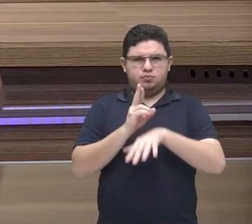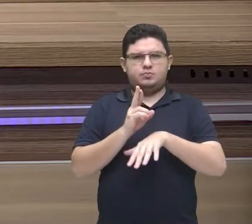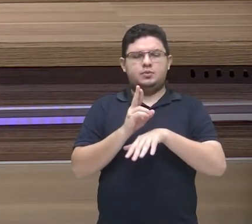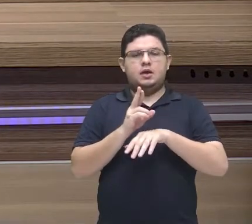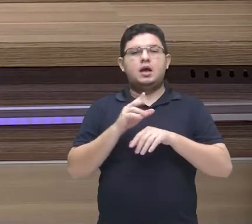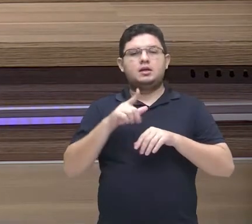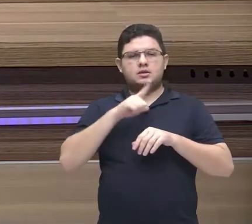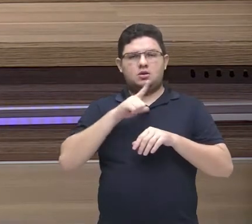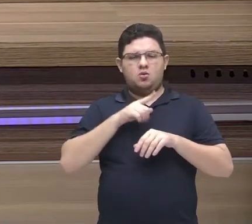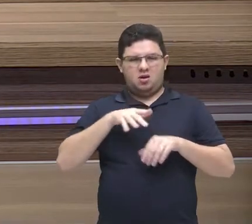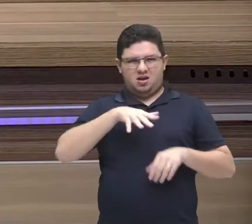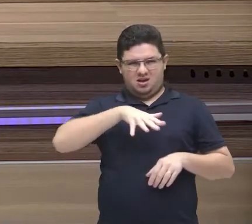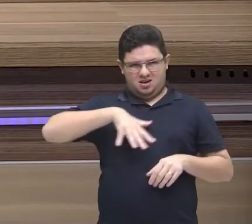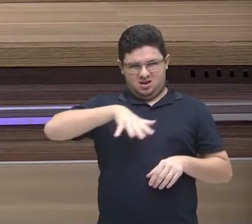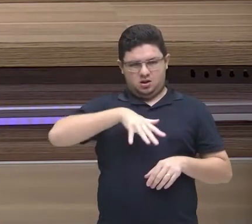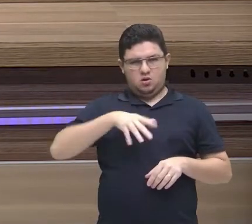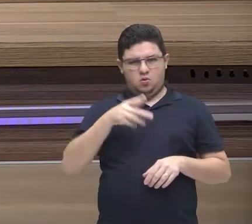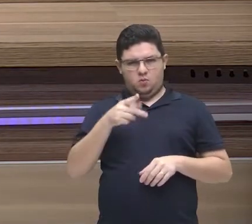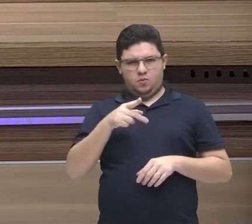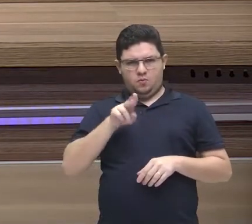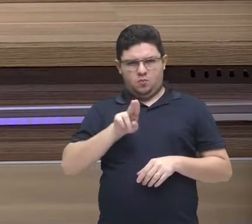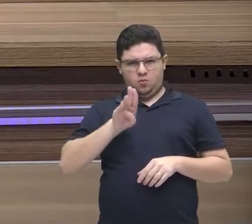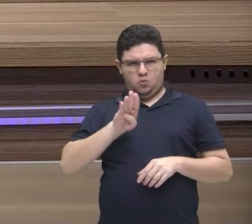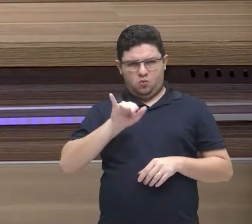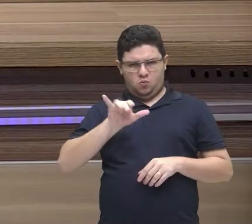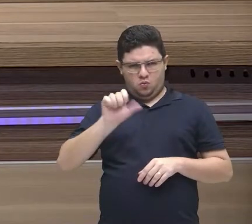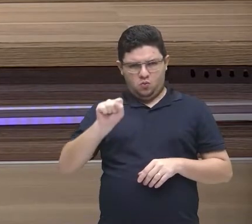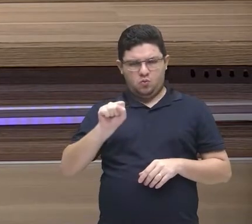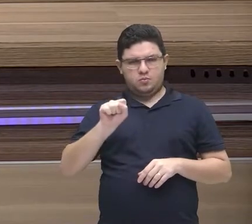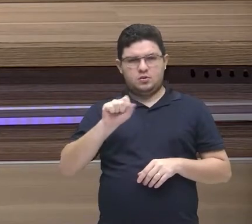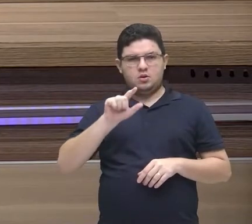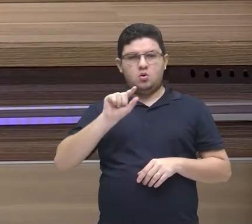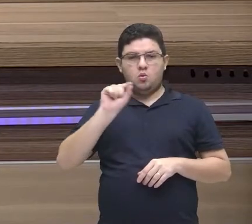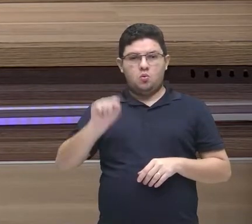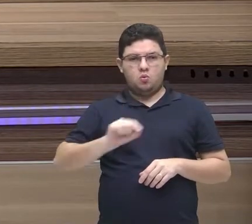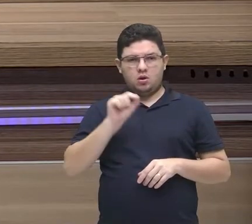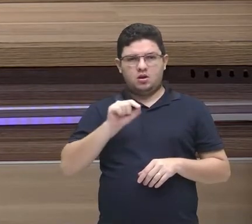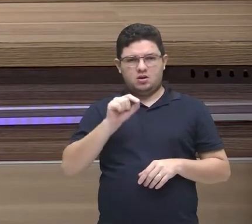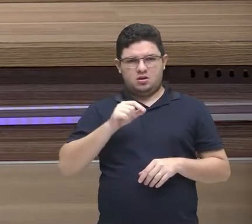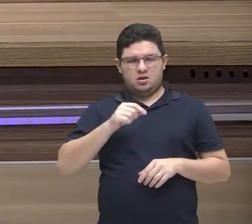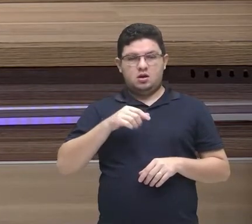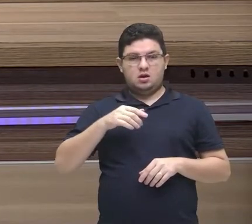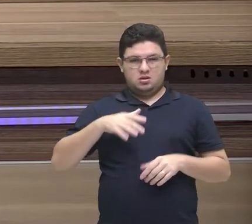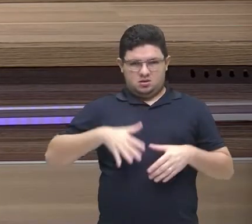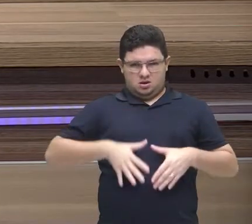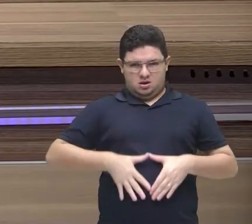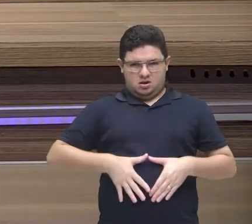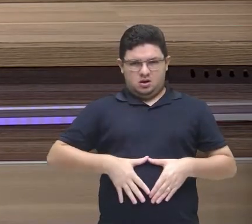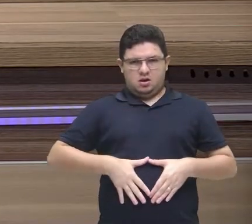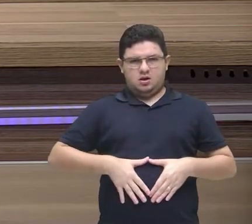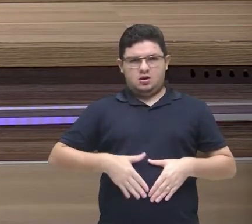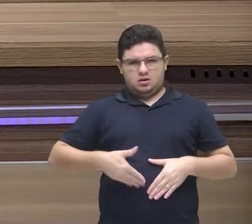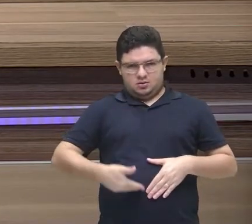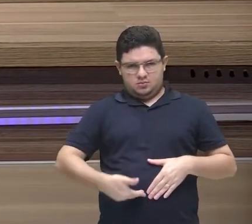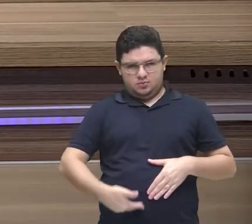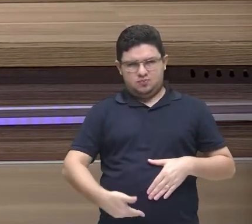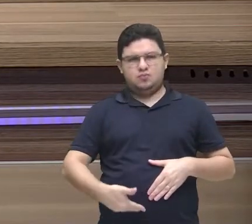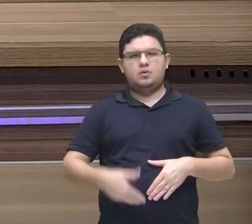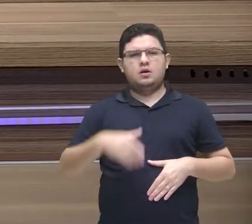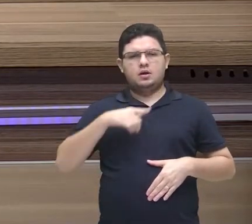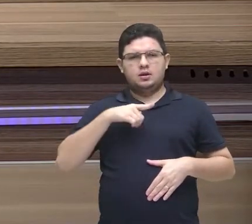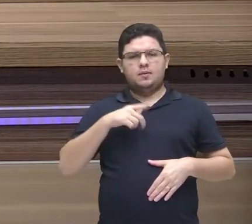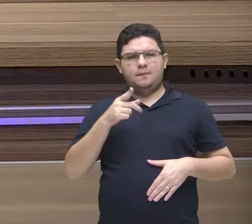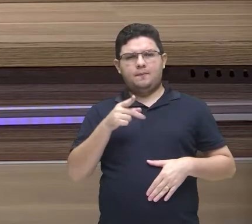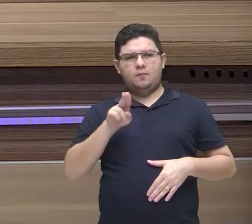Então, essa parte que fica entre os órgãos sexuais e o abdômen são chamados, é a região do pubis. Por isso que os pelos são chamados